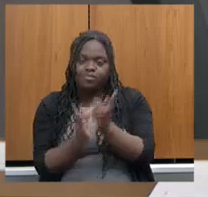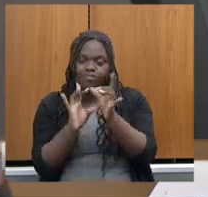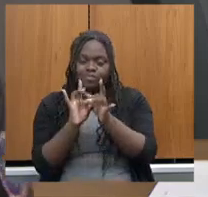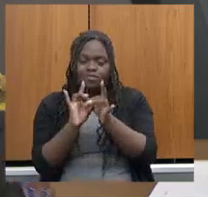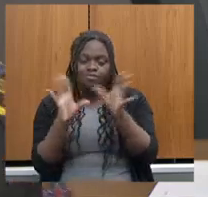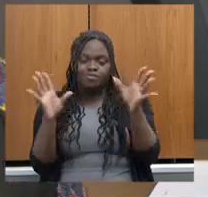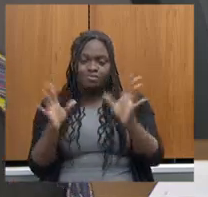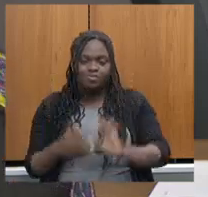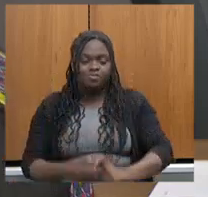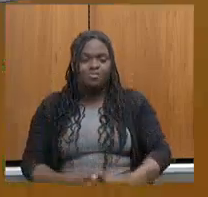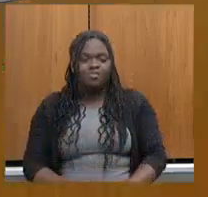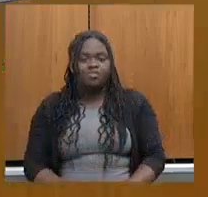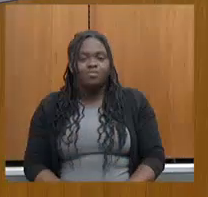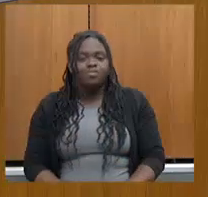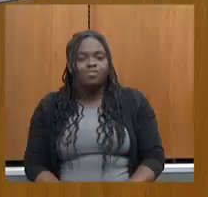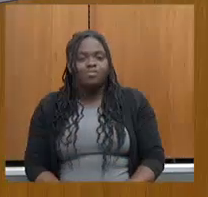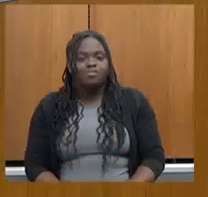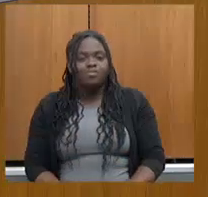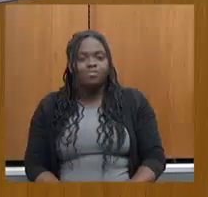disposição